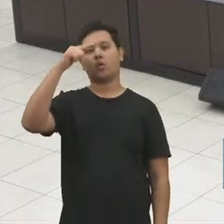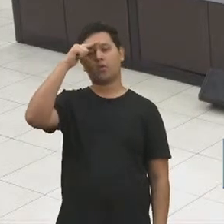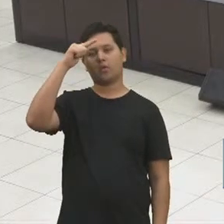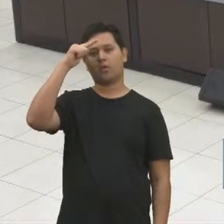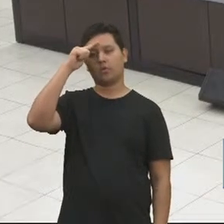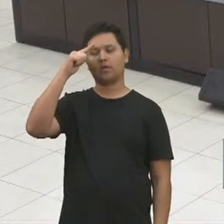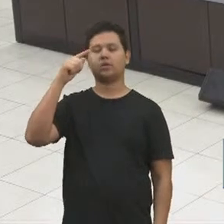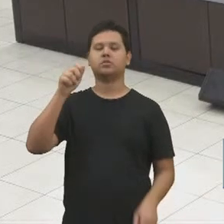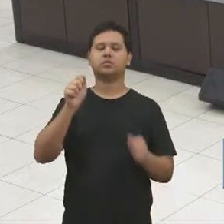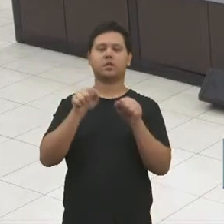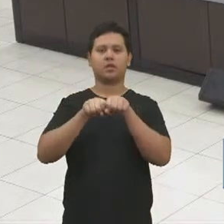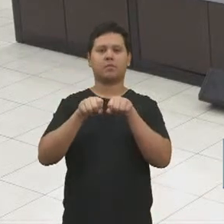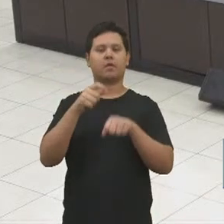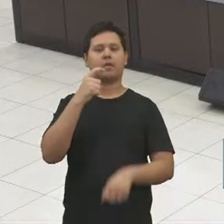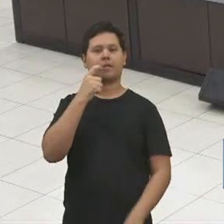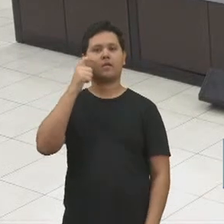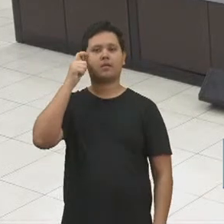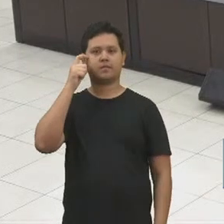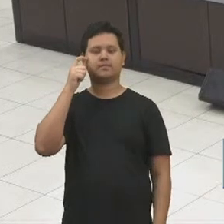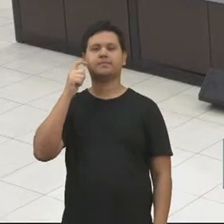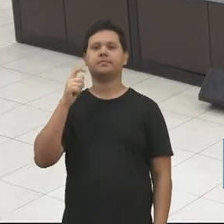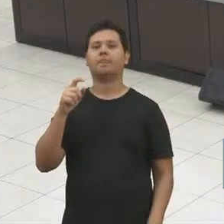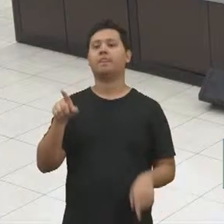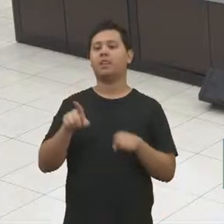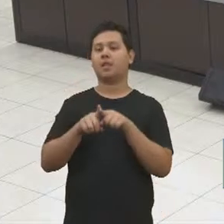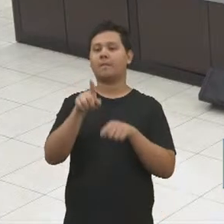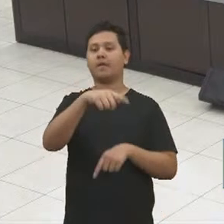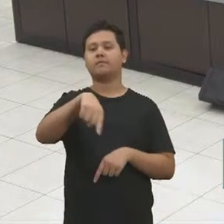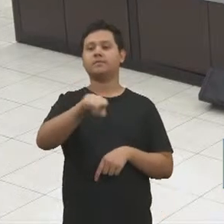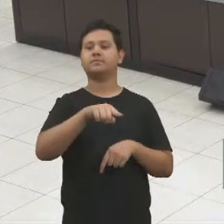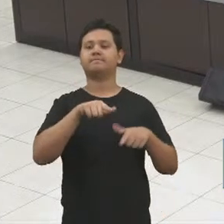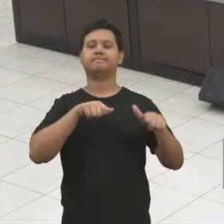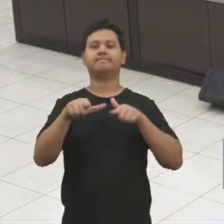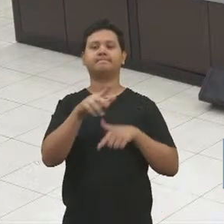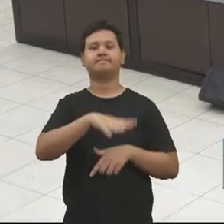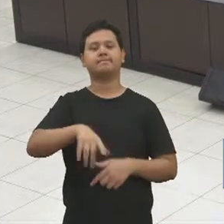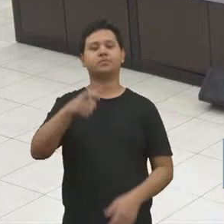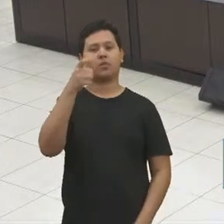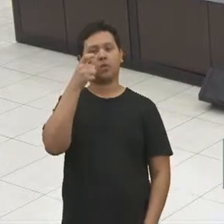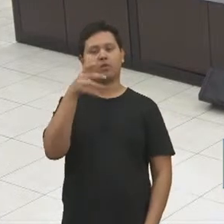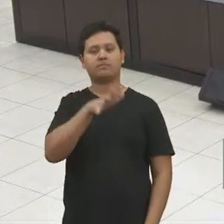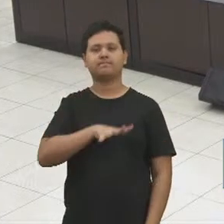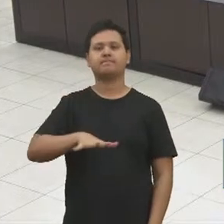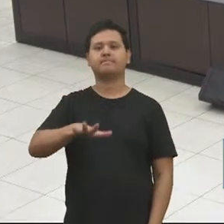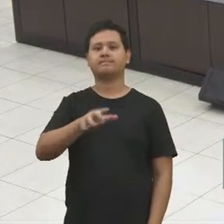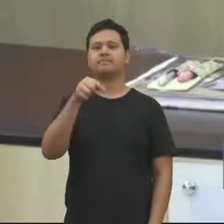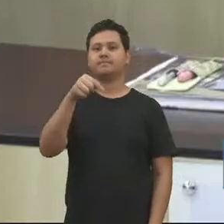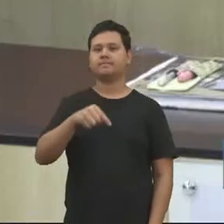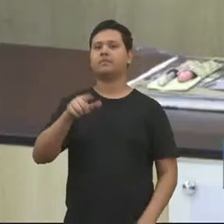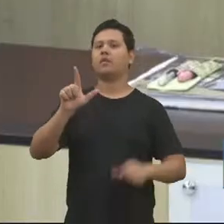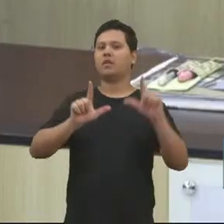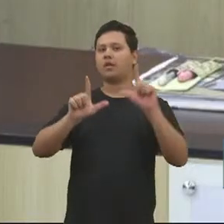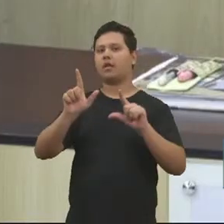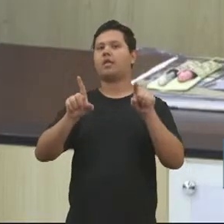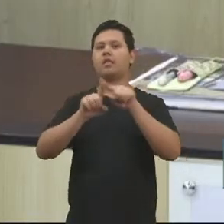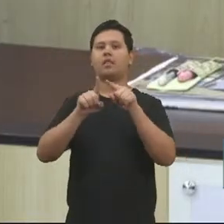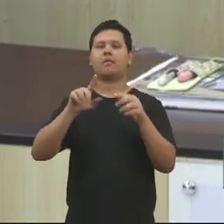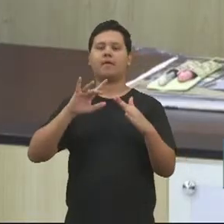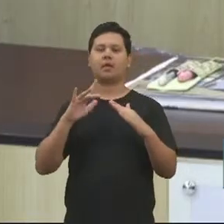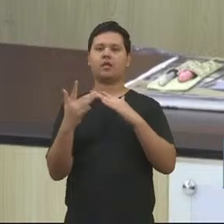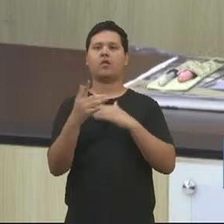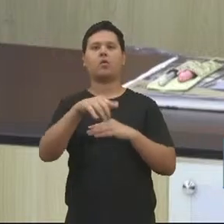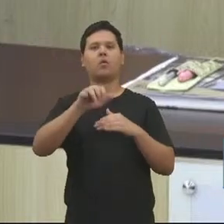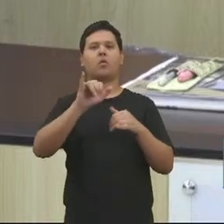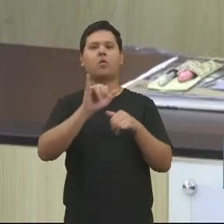e Gabriel Belém, dos servidores e de todo o público que nos assiste pela TV Câmara Jacareí e pelos canais do